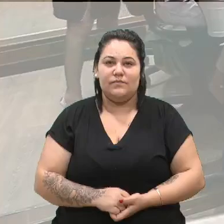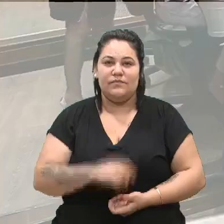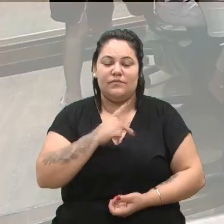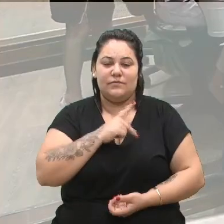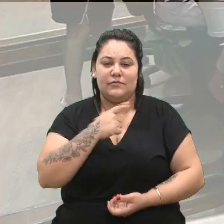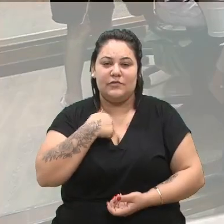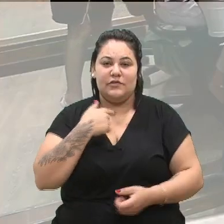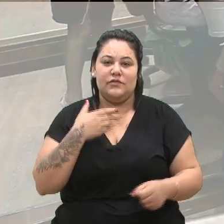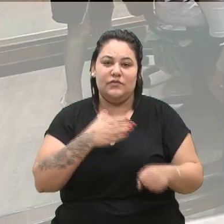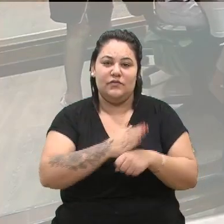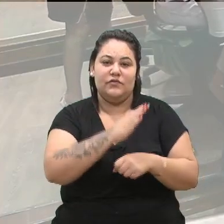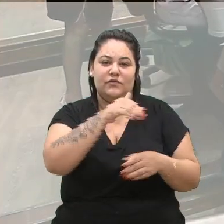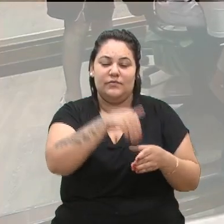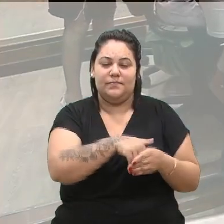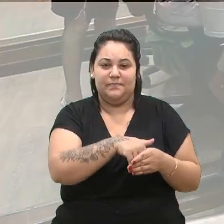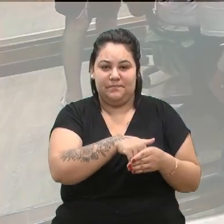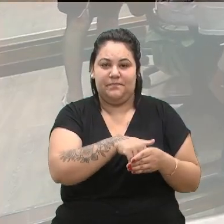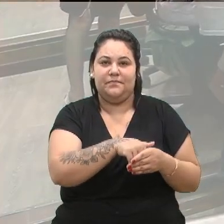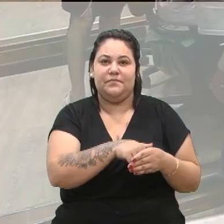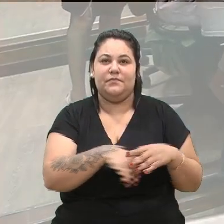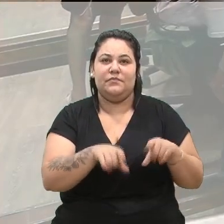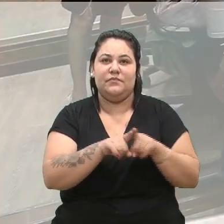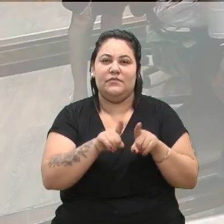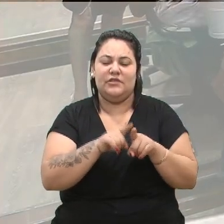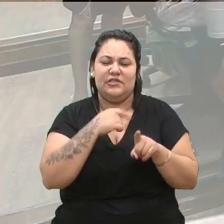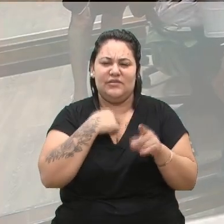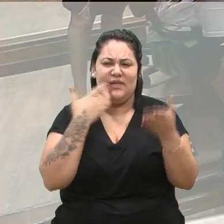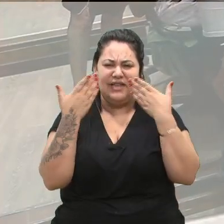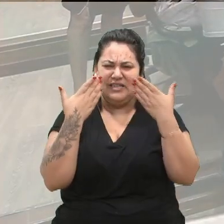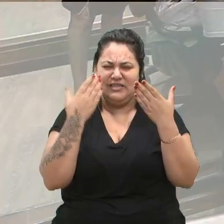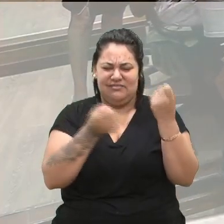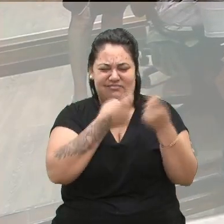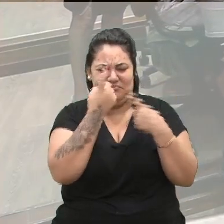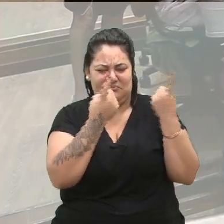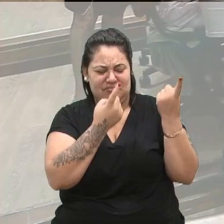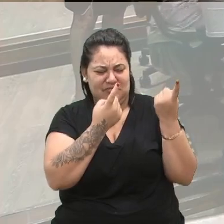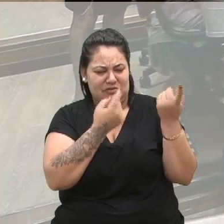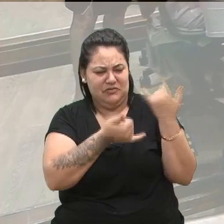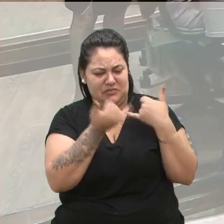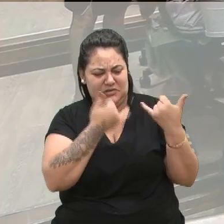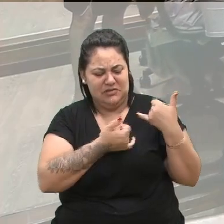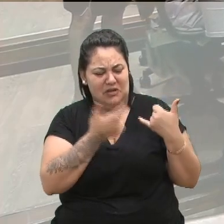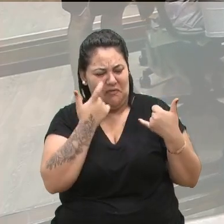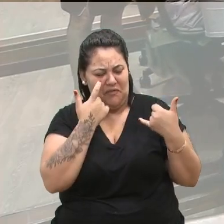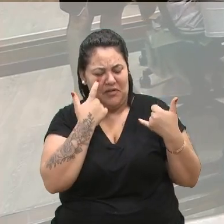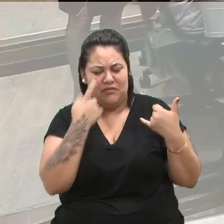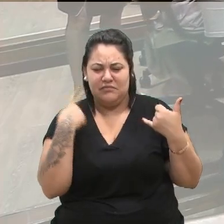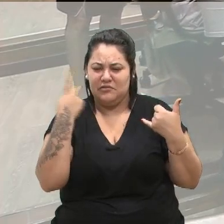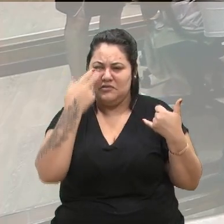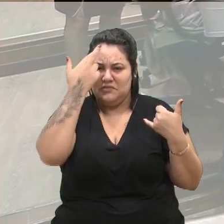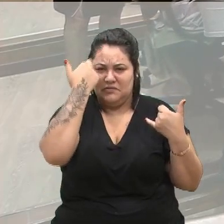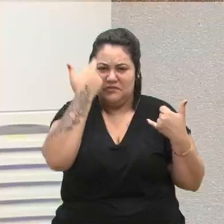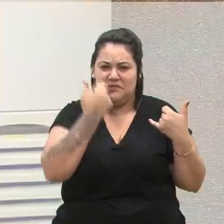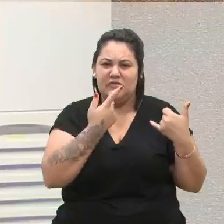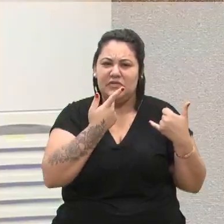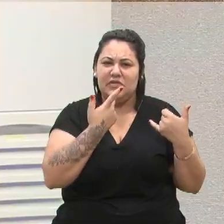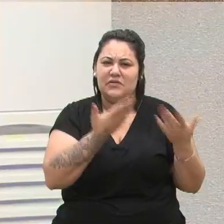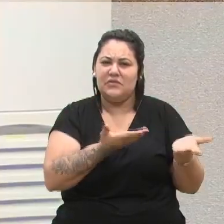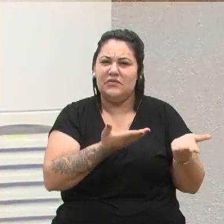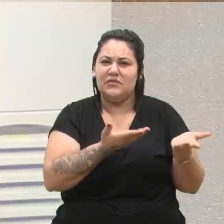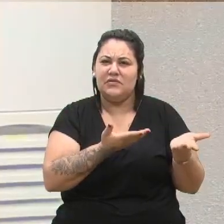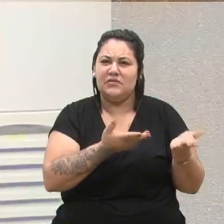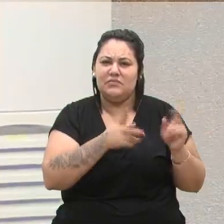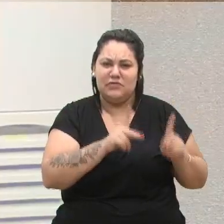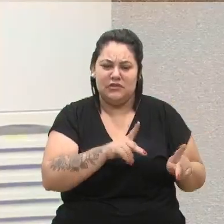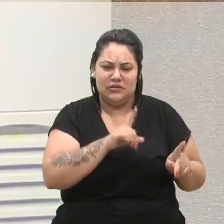A favor da moção e eu peguei uns dados aqui porque eu vi que o vereador Rafael falou que pessoas com